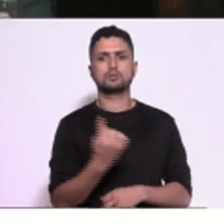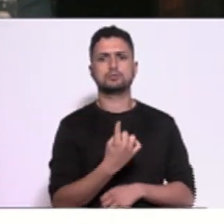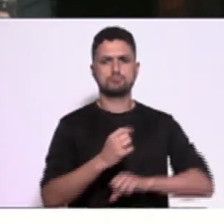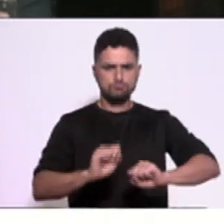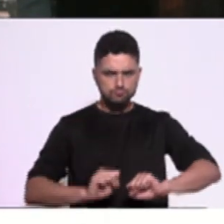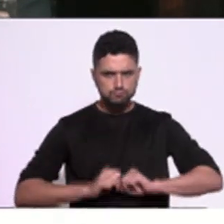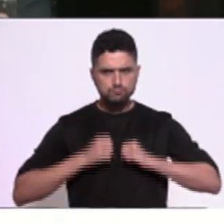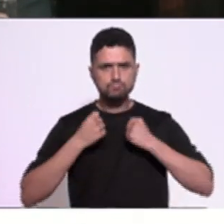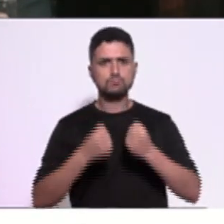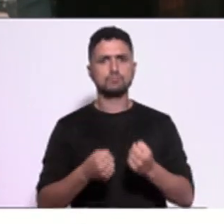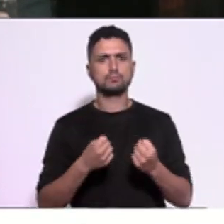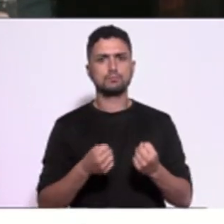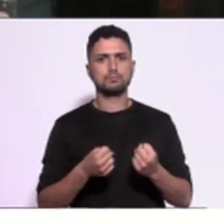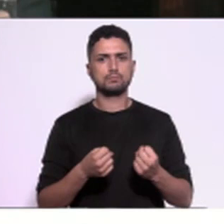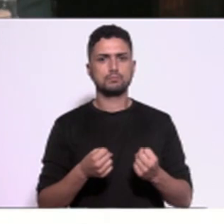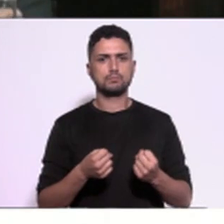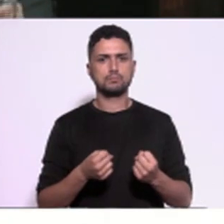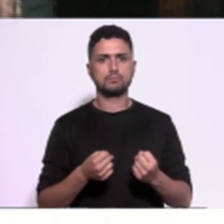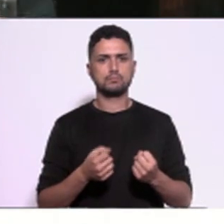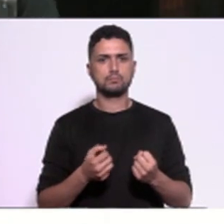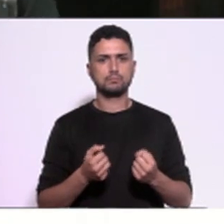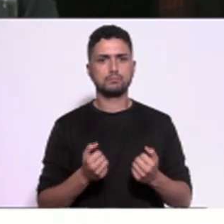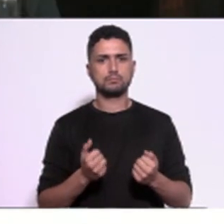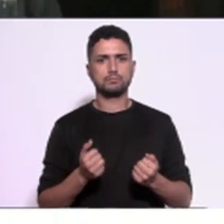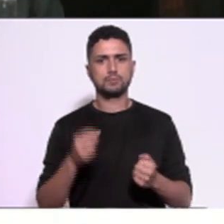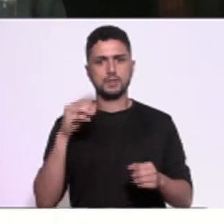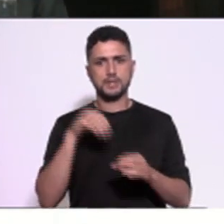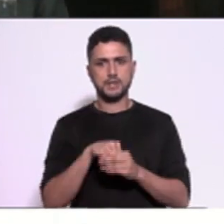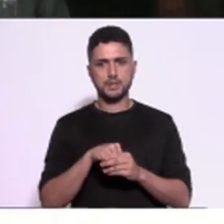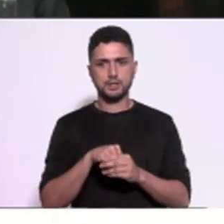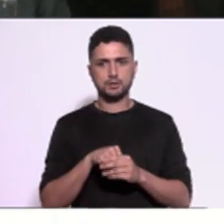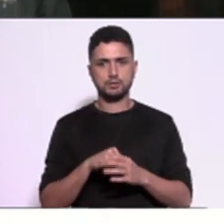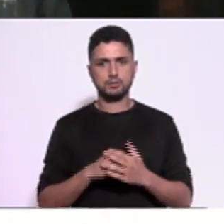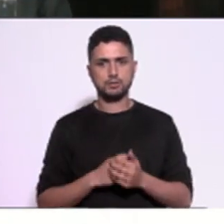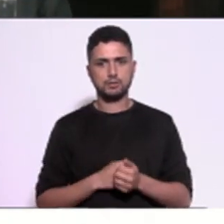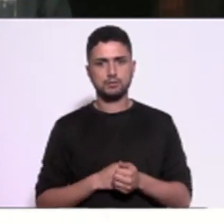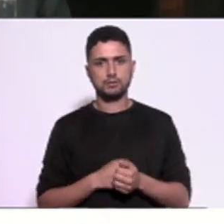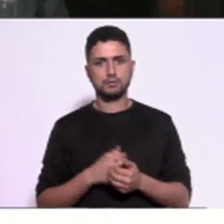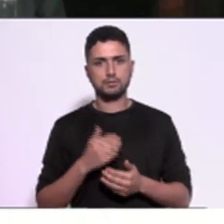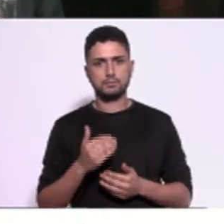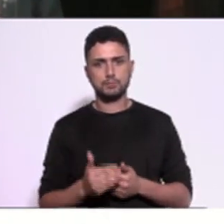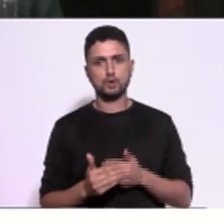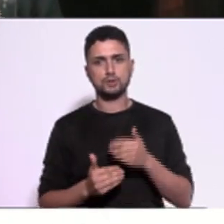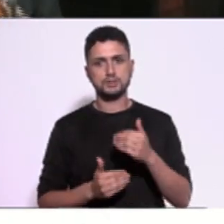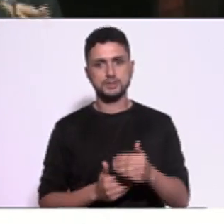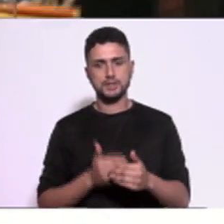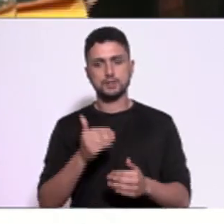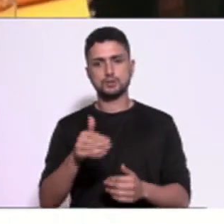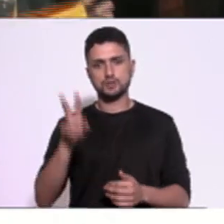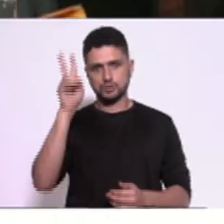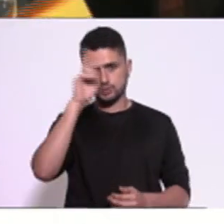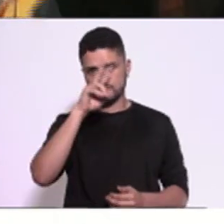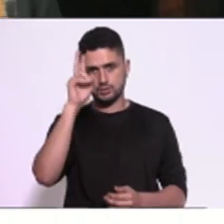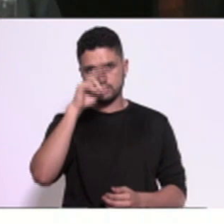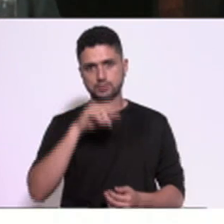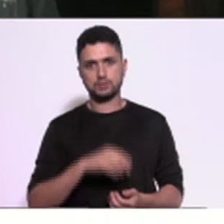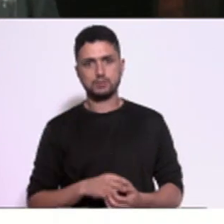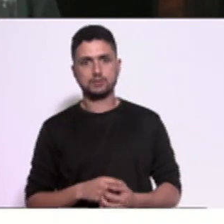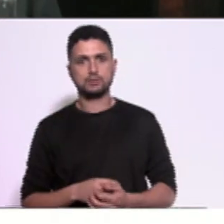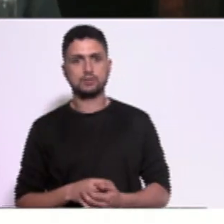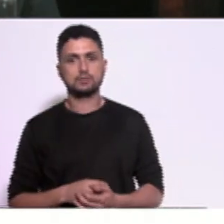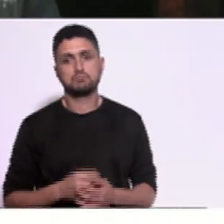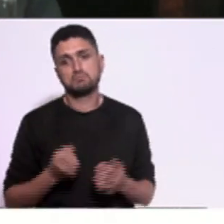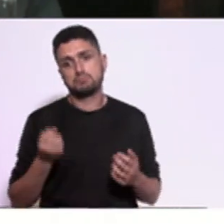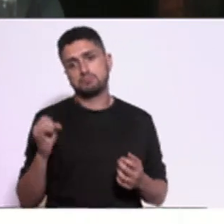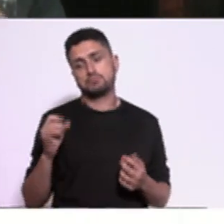desempenho essencial dentro desse processo histórico. Sem